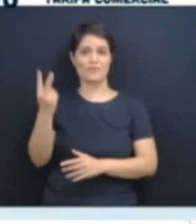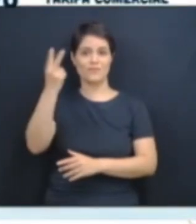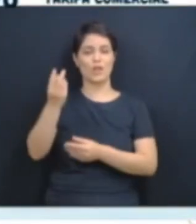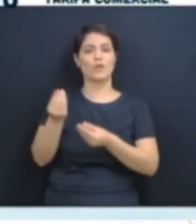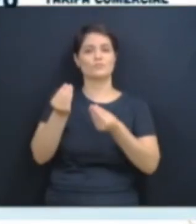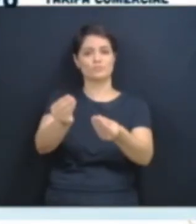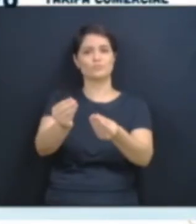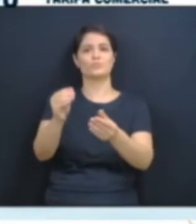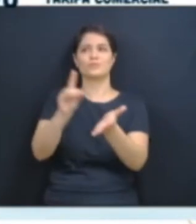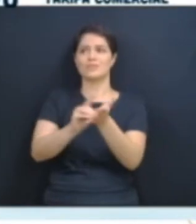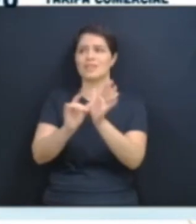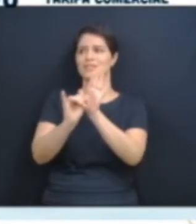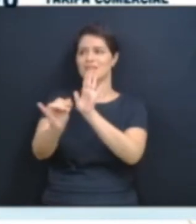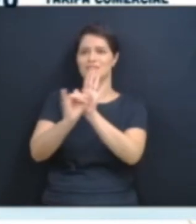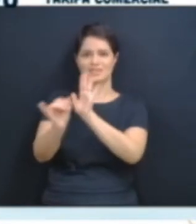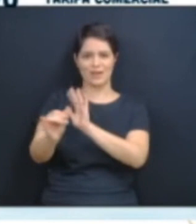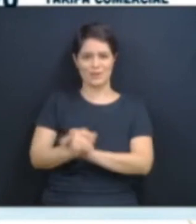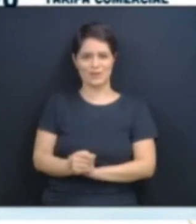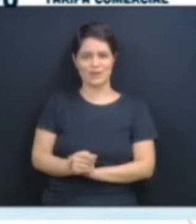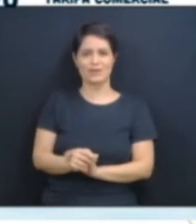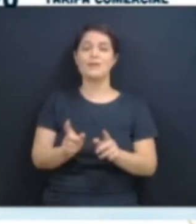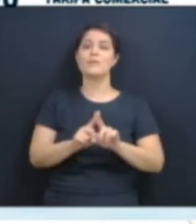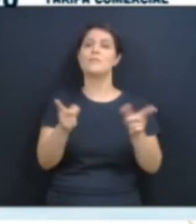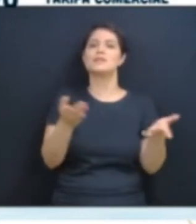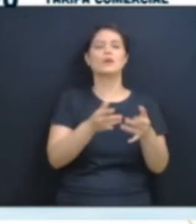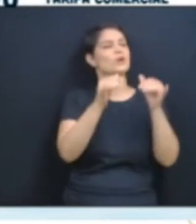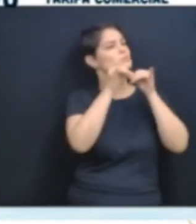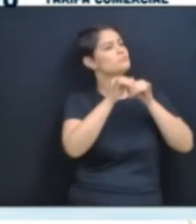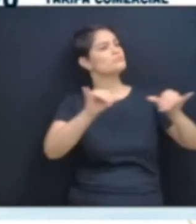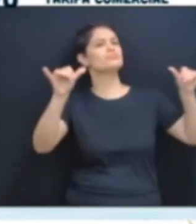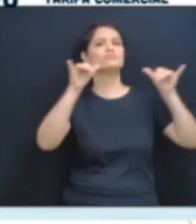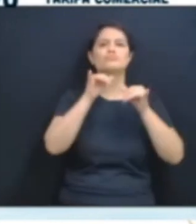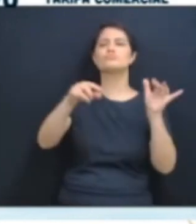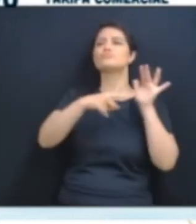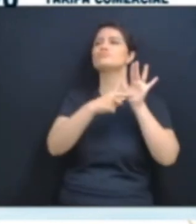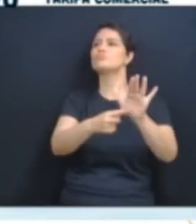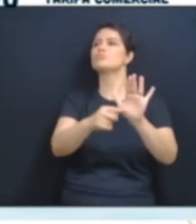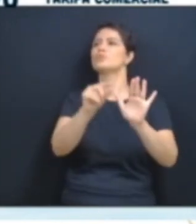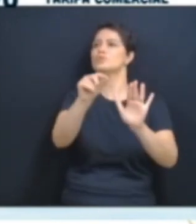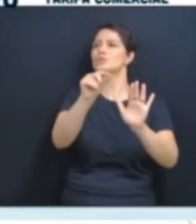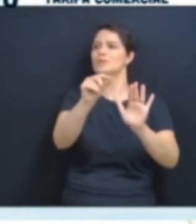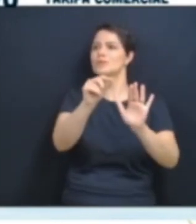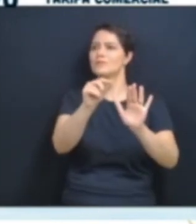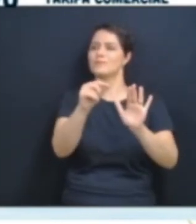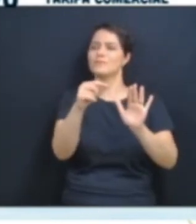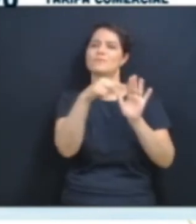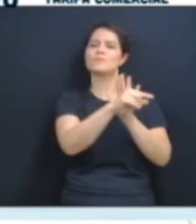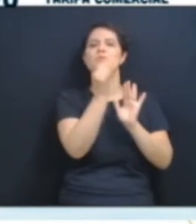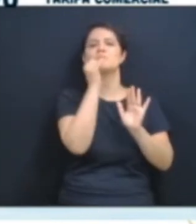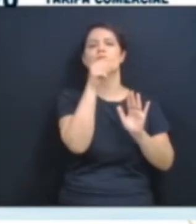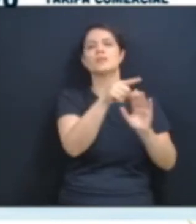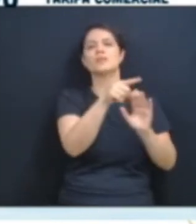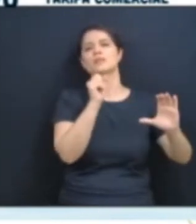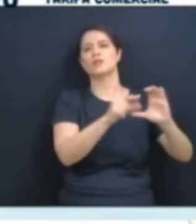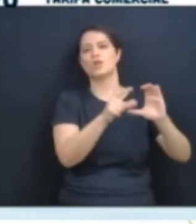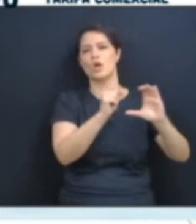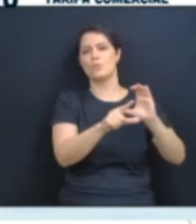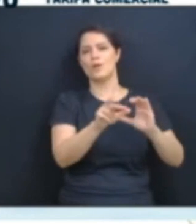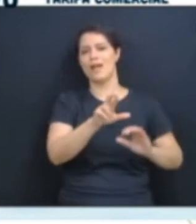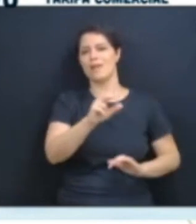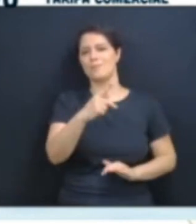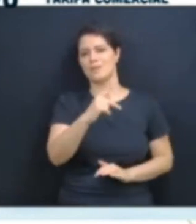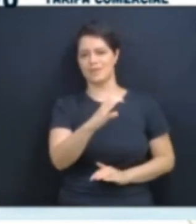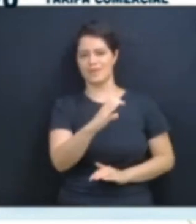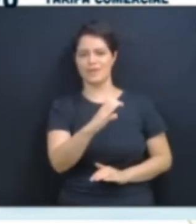mídia é isso daqui. Aquela tela ali tem um exemplo usado pela RPC, um exemplo que foi